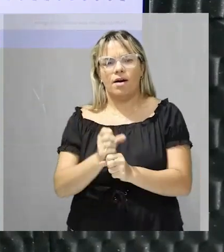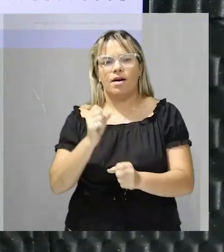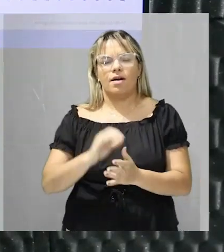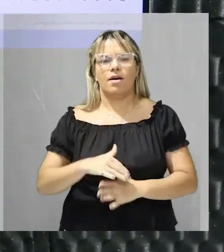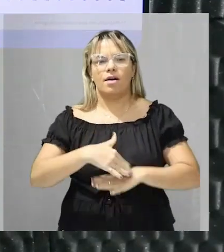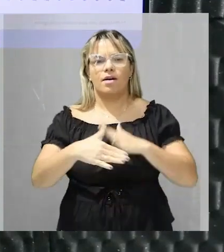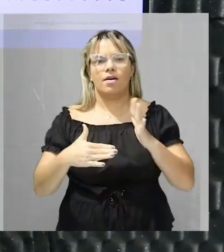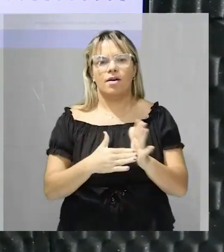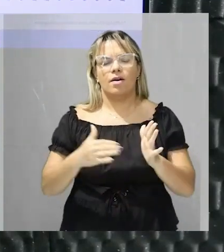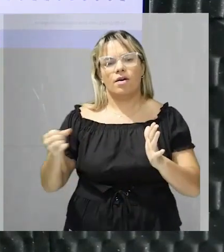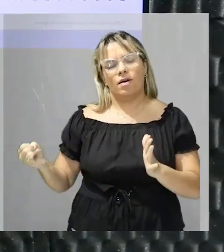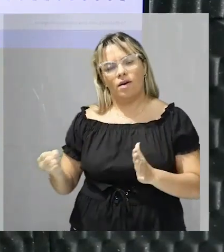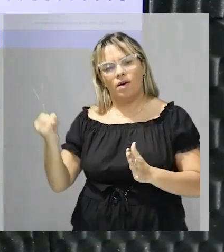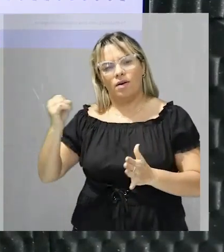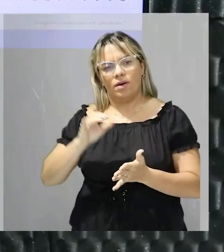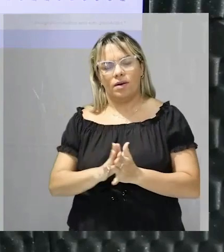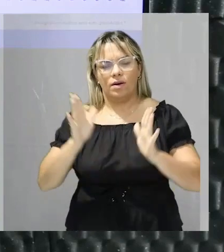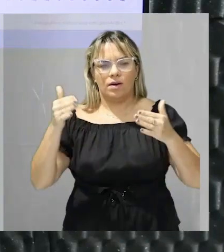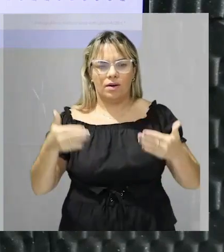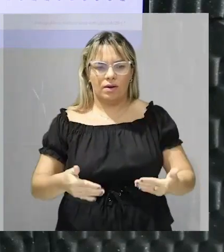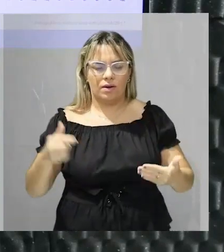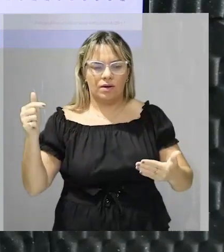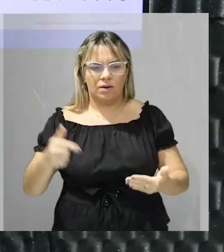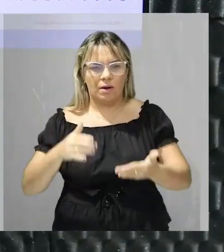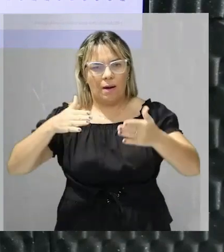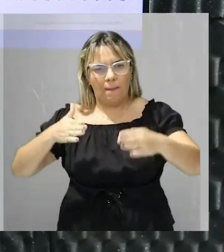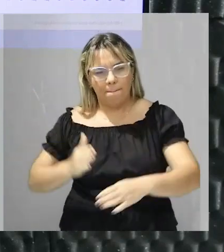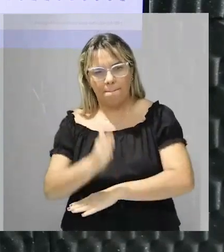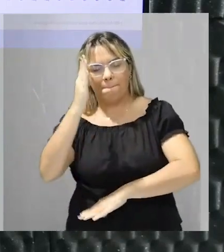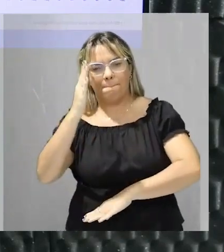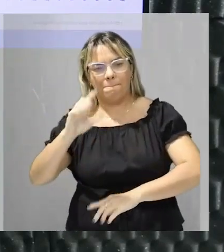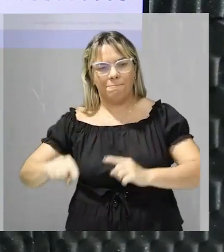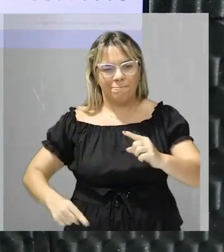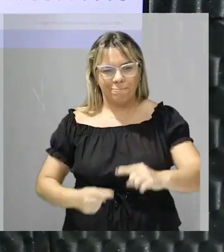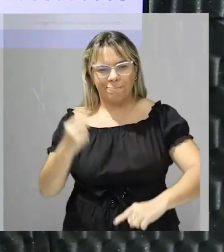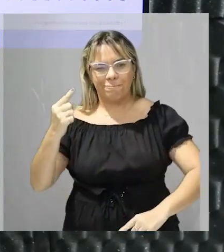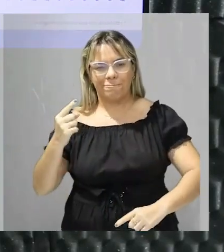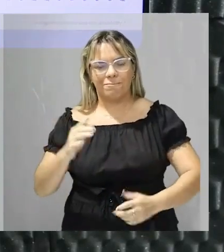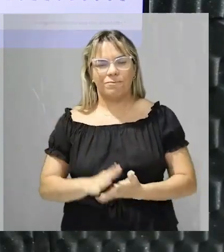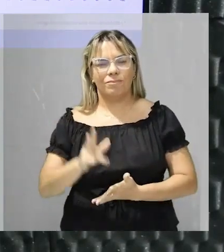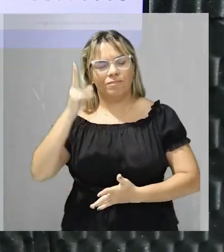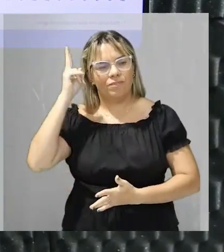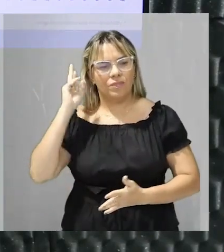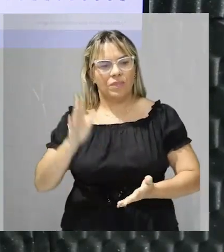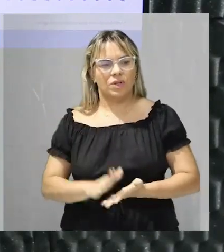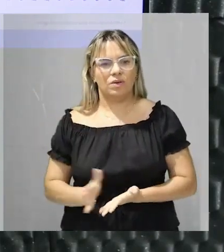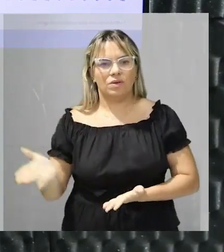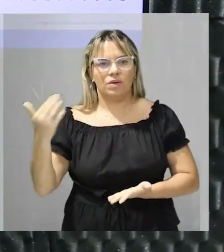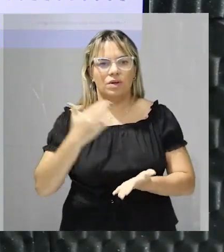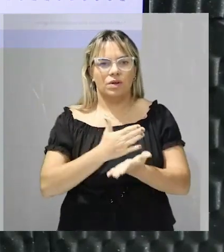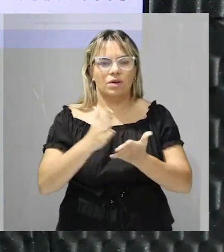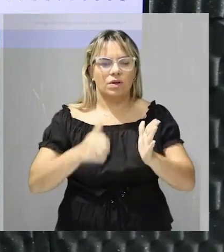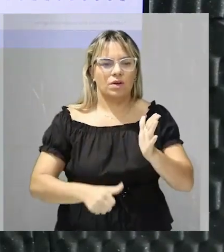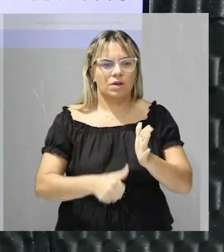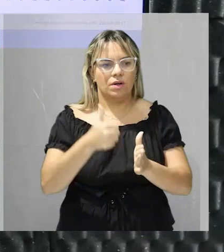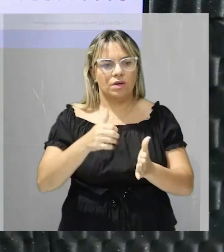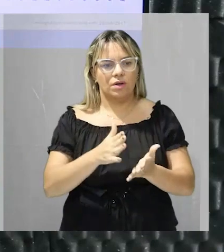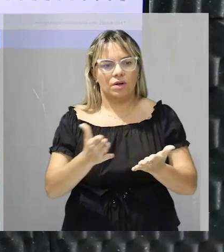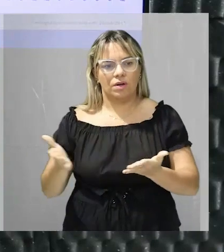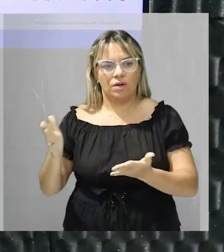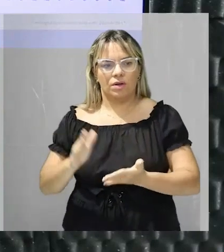importante e nosso foco sempre a tua aprovação Tá então vamos começar aqui primeira questão enunciado diz o